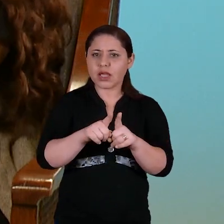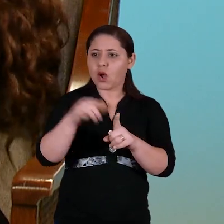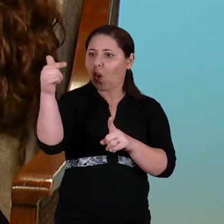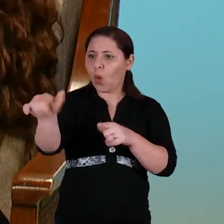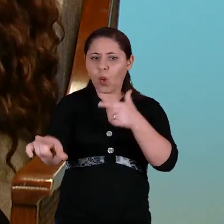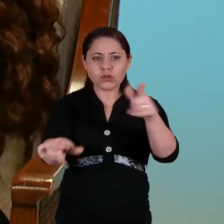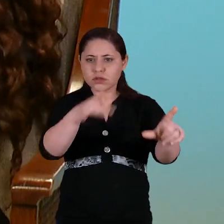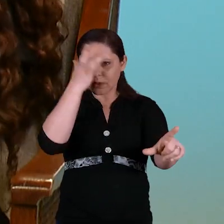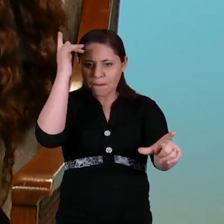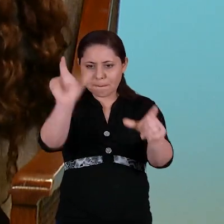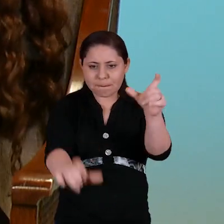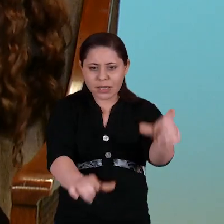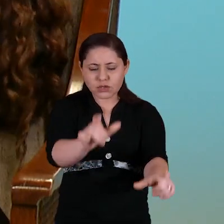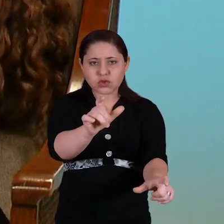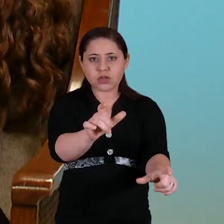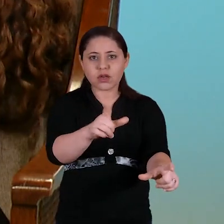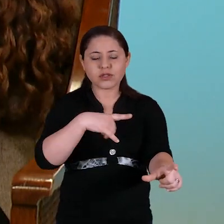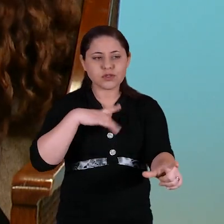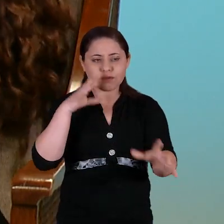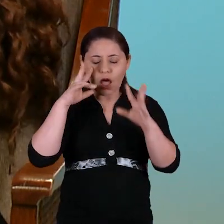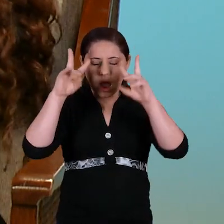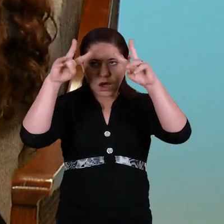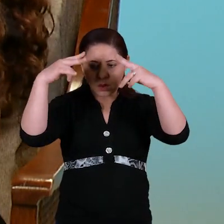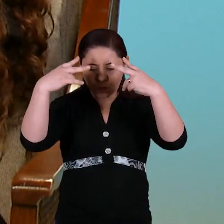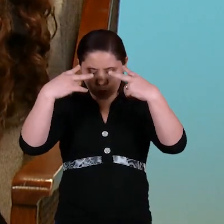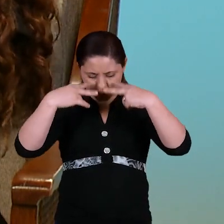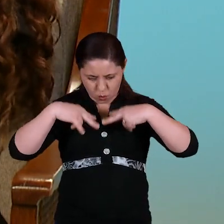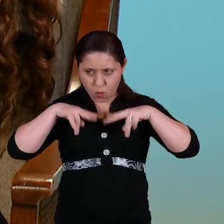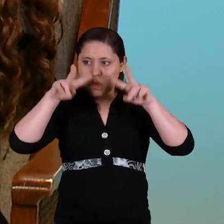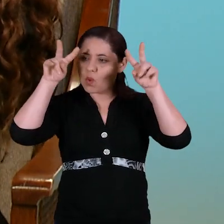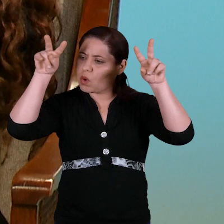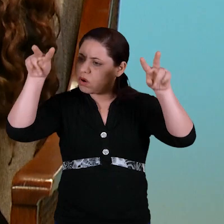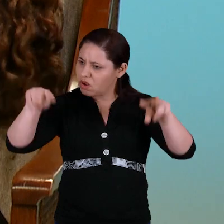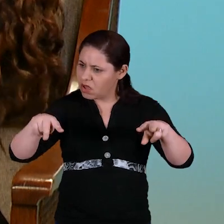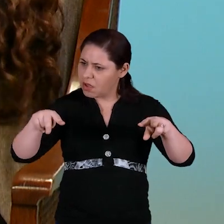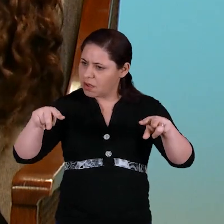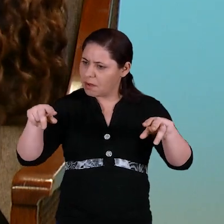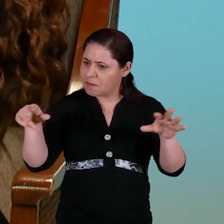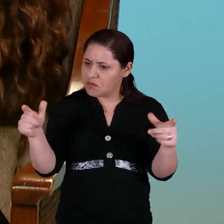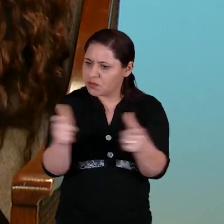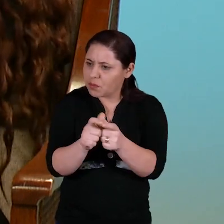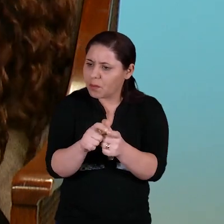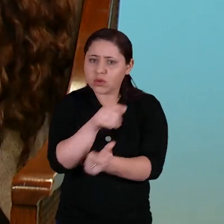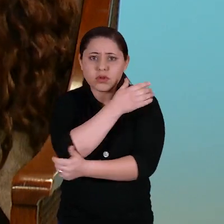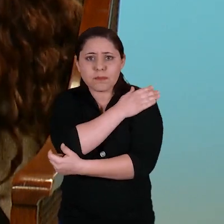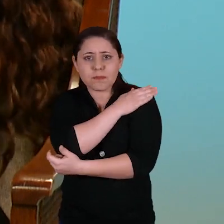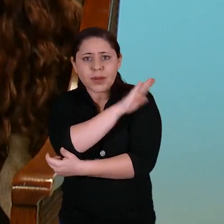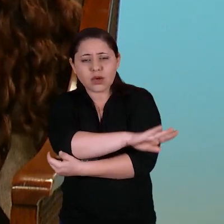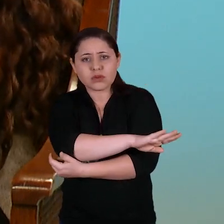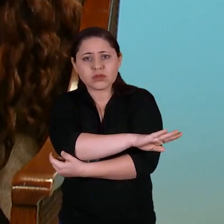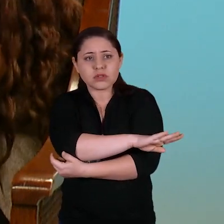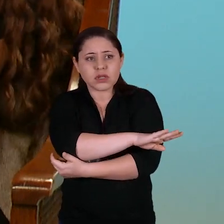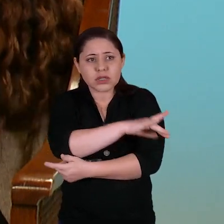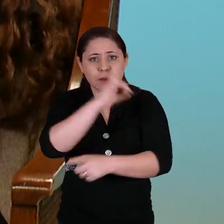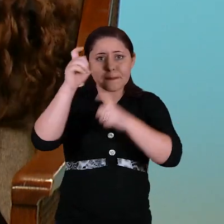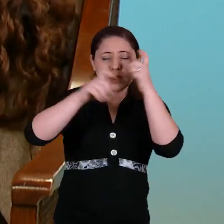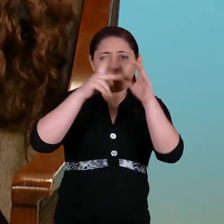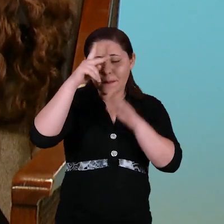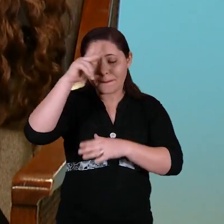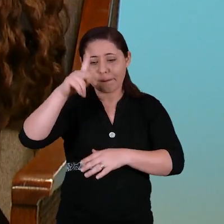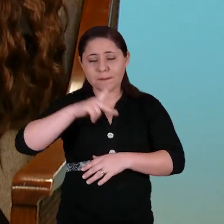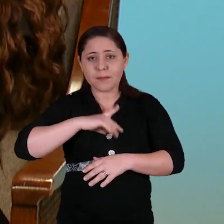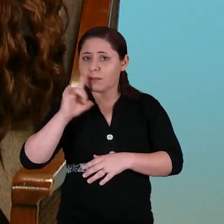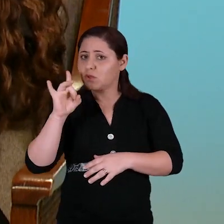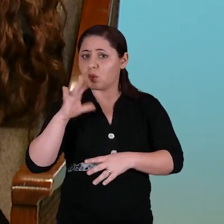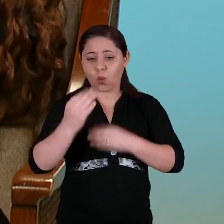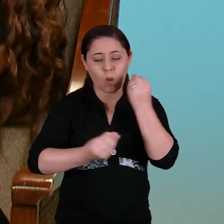se olharem com mais leveza, de olharem para o outro com menos preconceito, de se preocupar mais consigo mesmo e com como ele